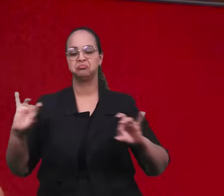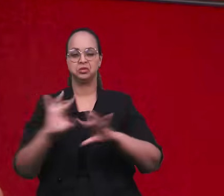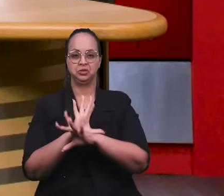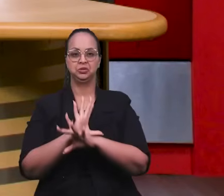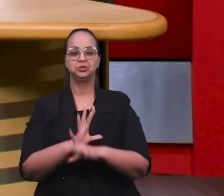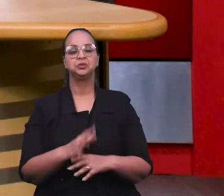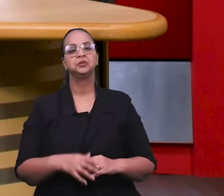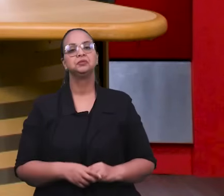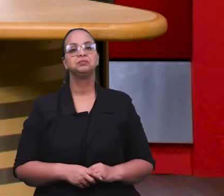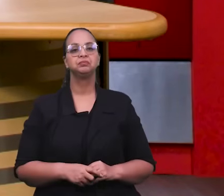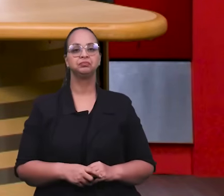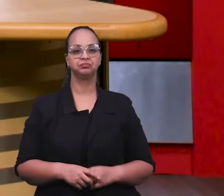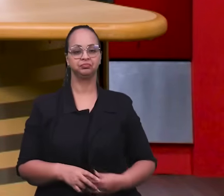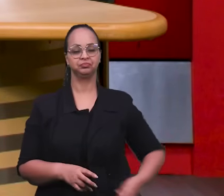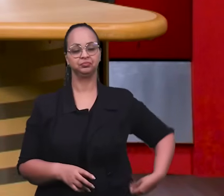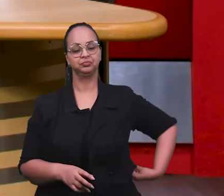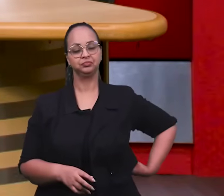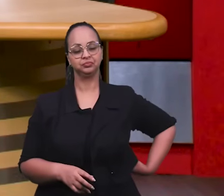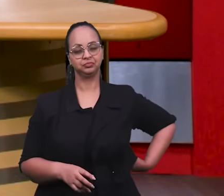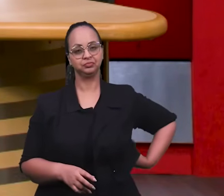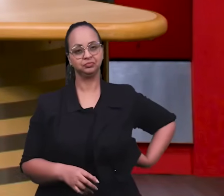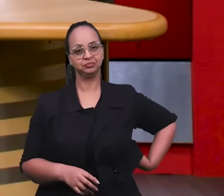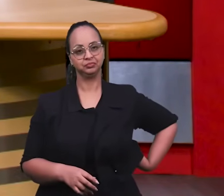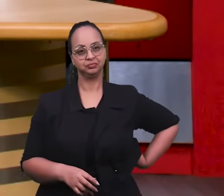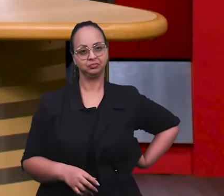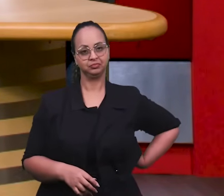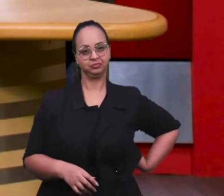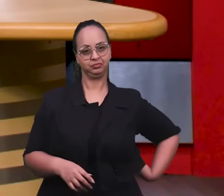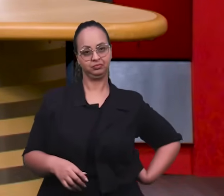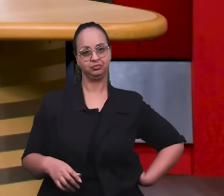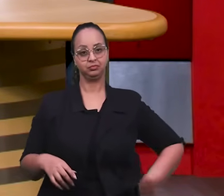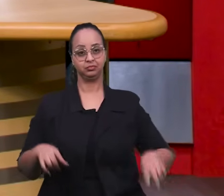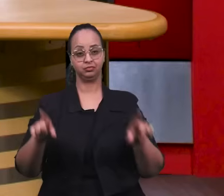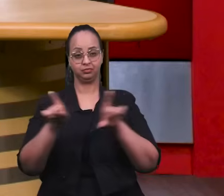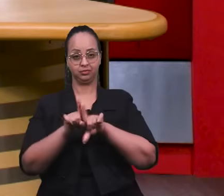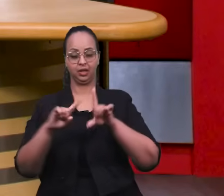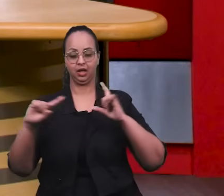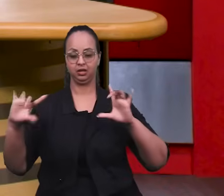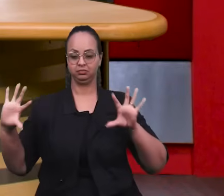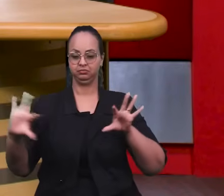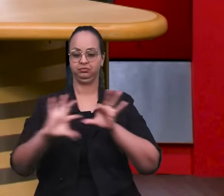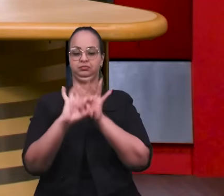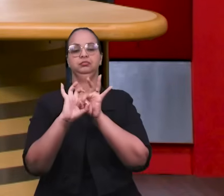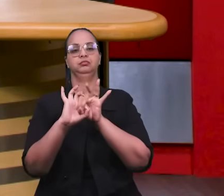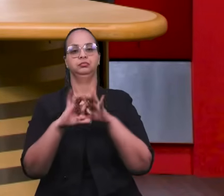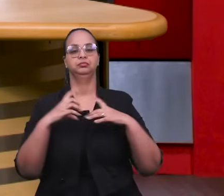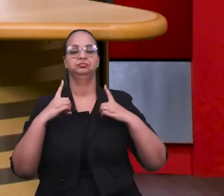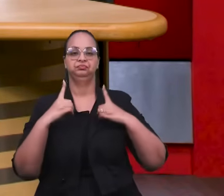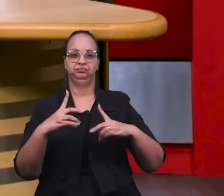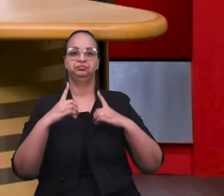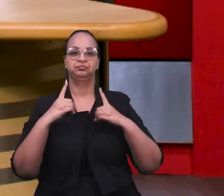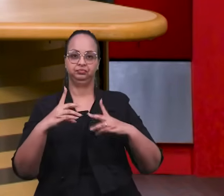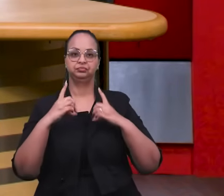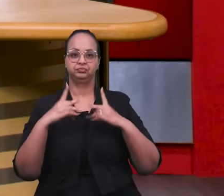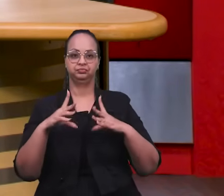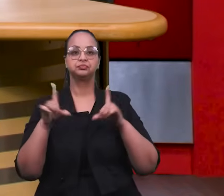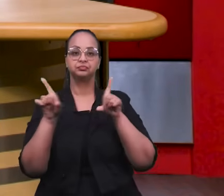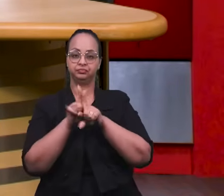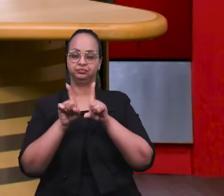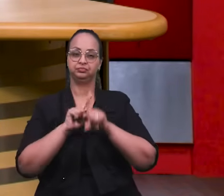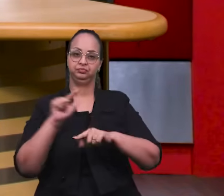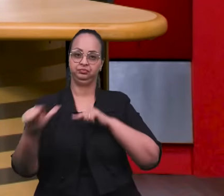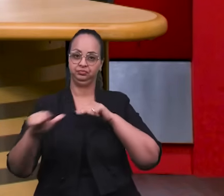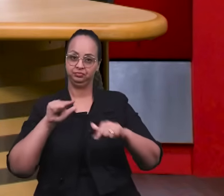Há também a unificação, né? Conforme a unificação, né, da doutrina, a unificação também no